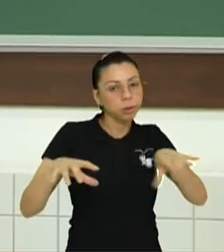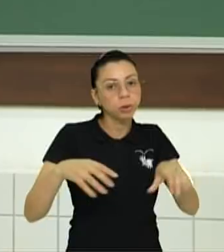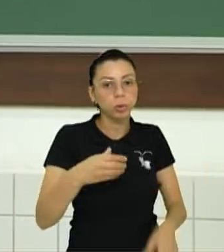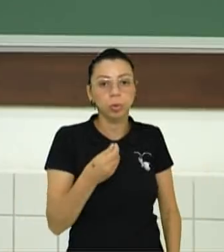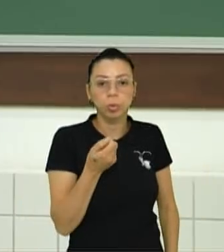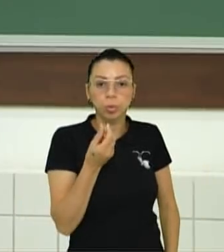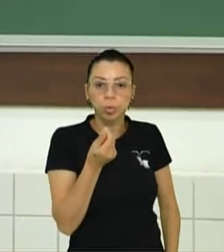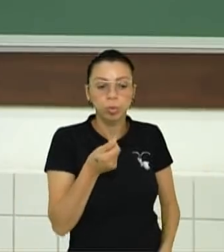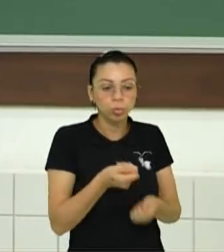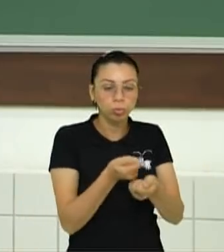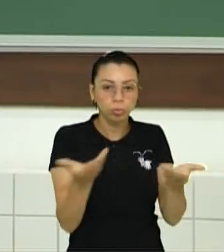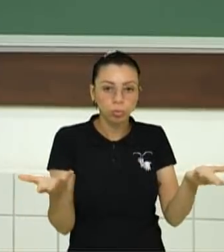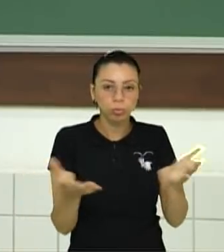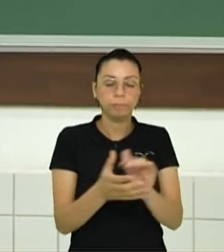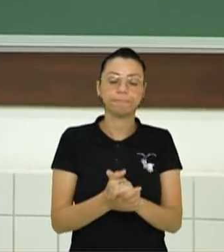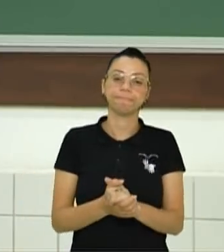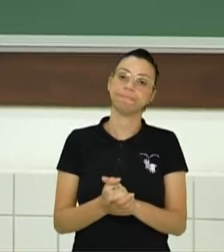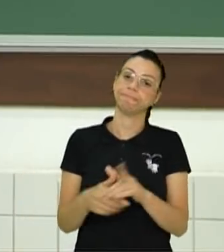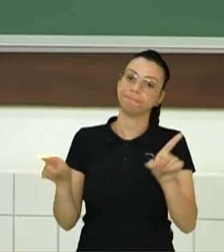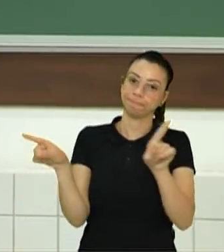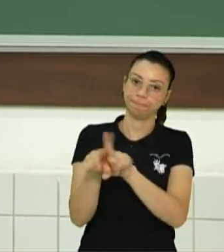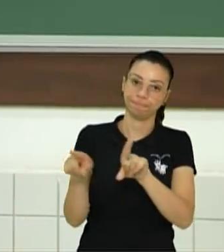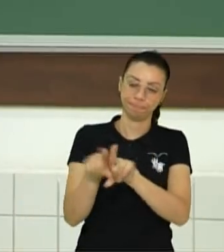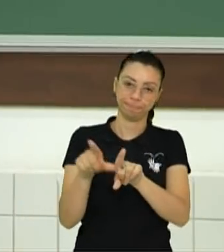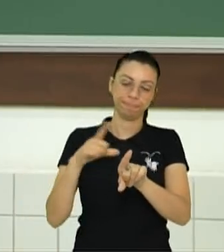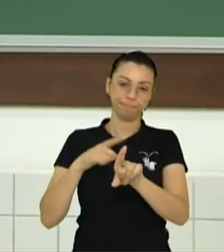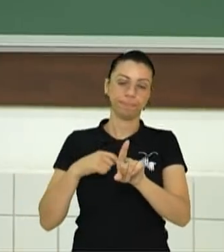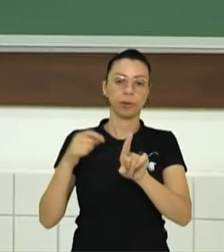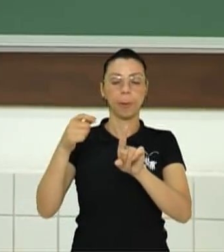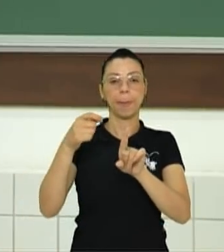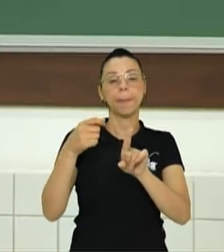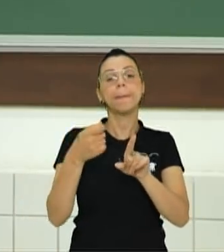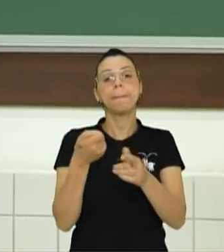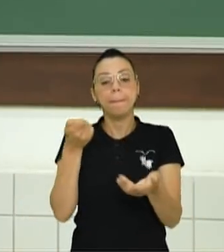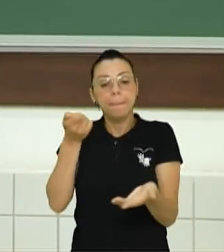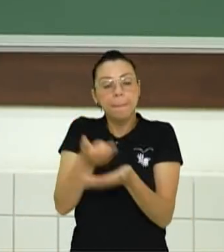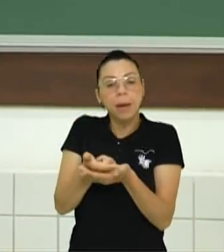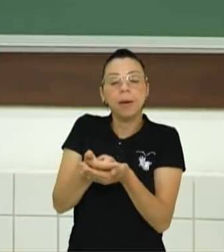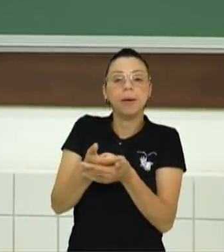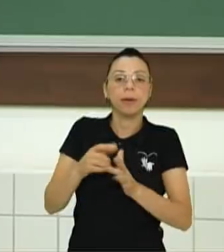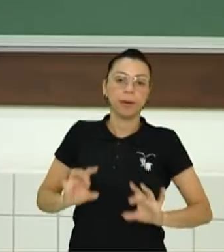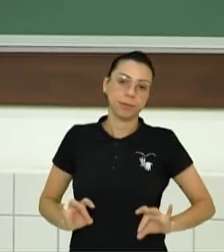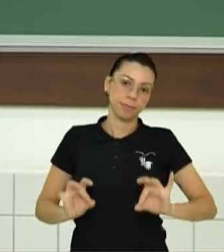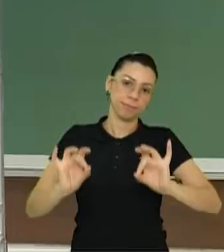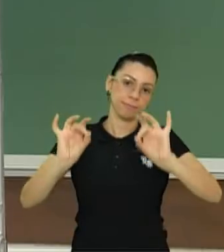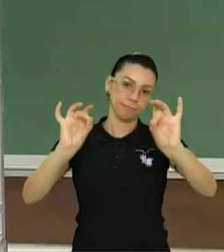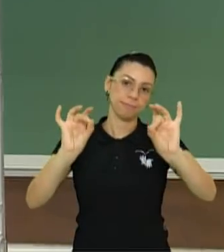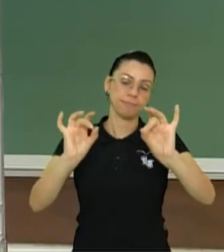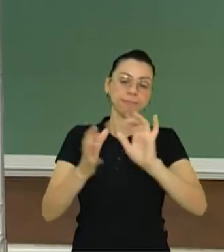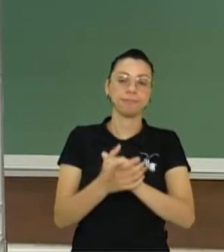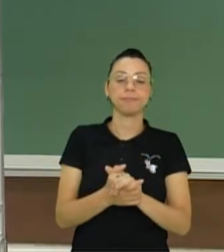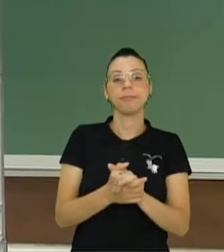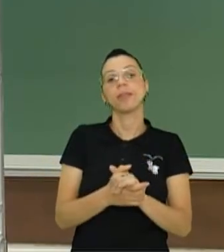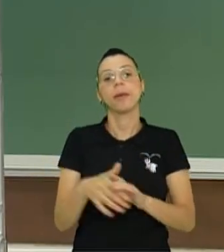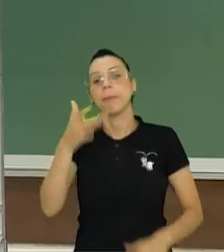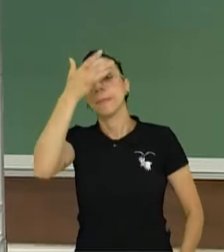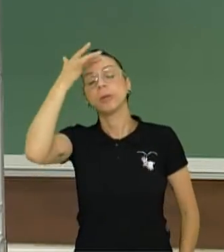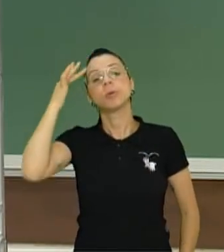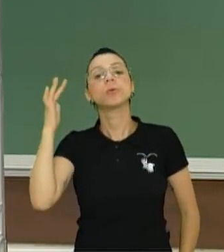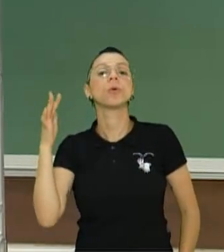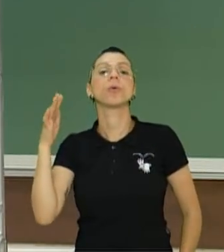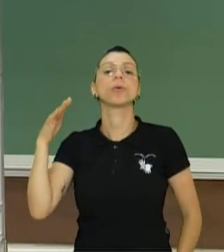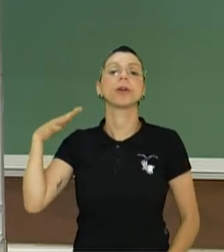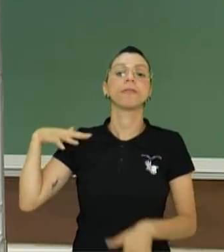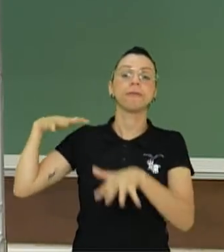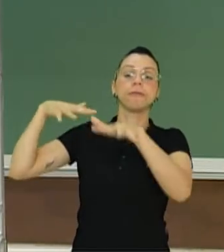pagamento. Além de fazer um tipo de pagamentos também especiais para soldados que se destacassem, né,